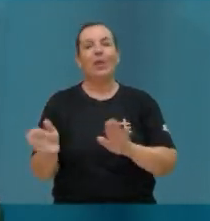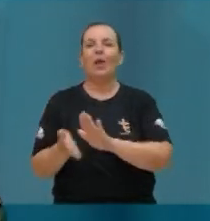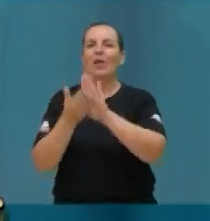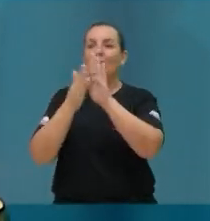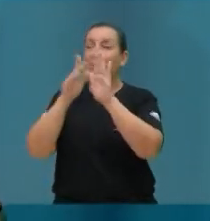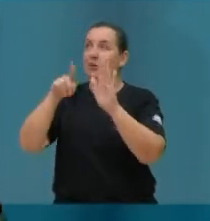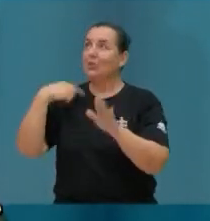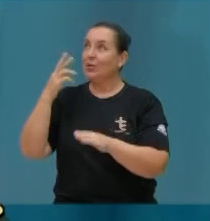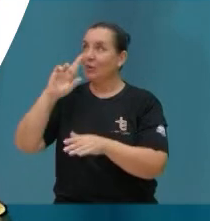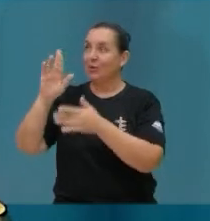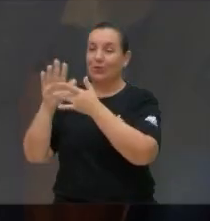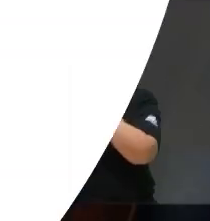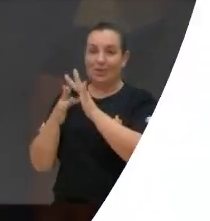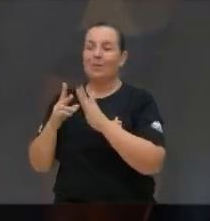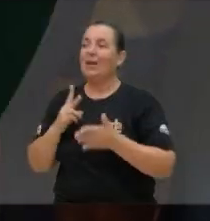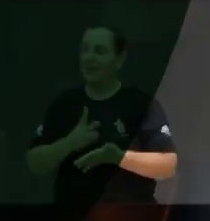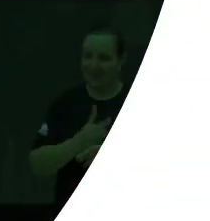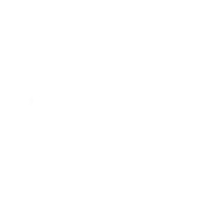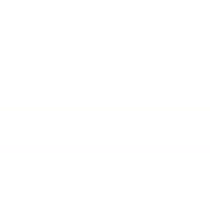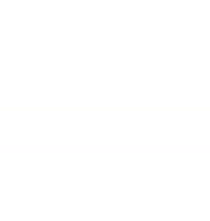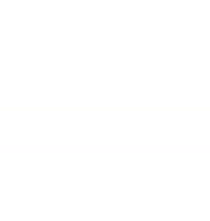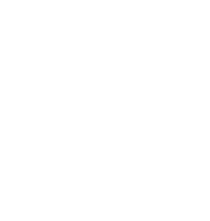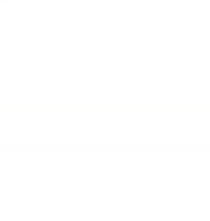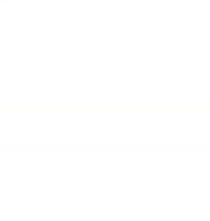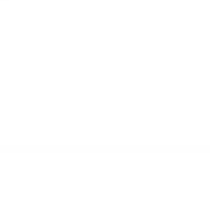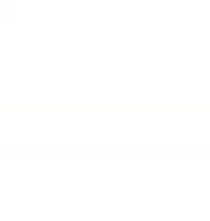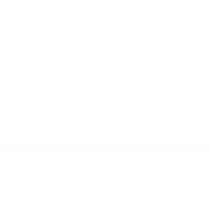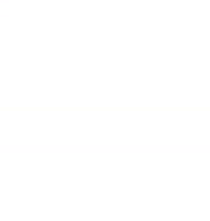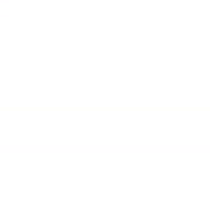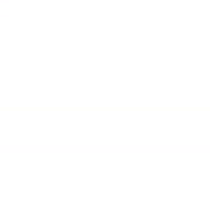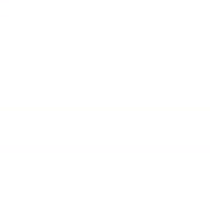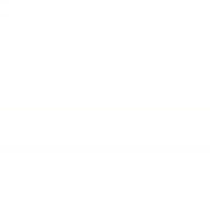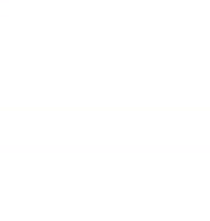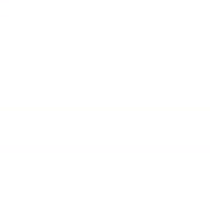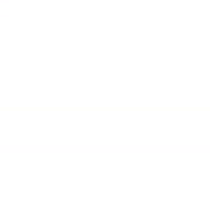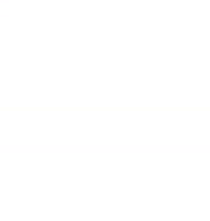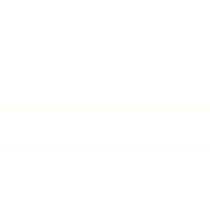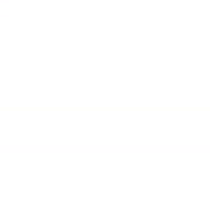seja o nosso Senhor Jesus Cristo. Para sempre seja louvado.